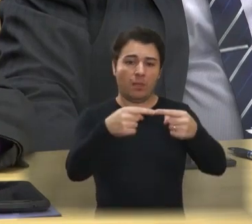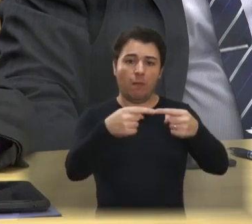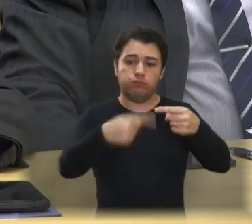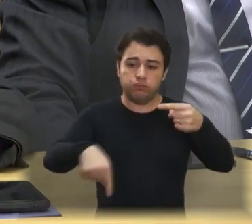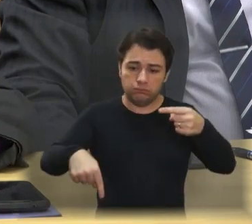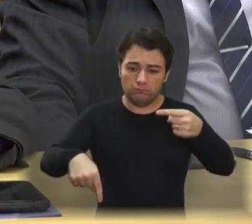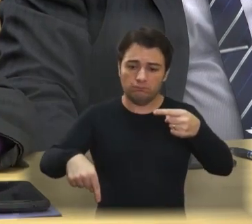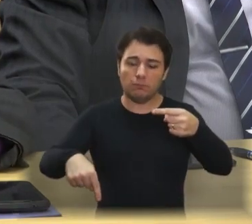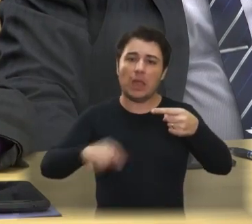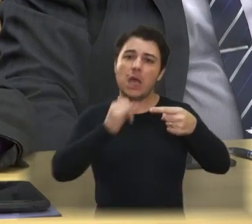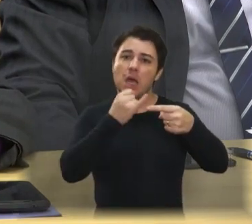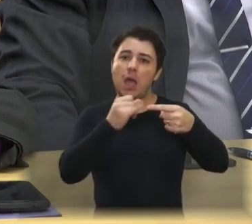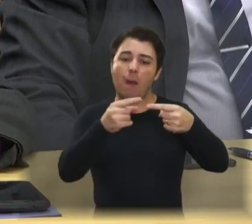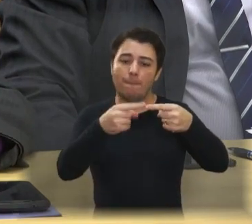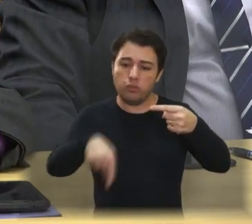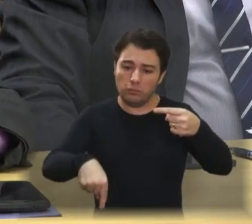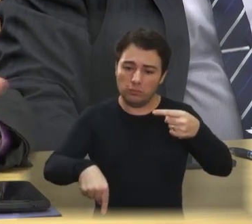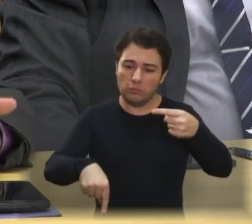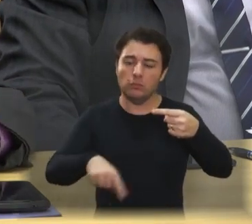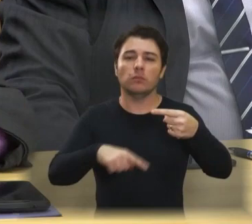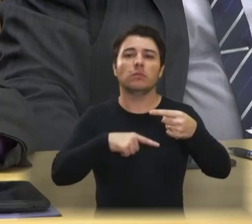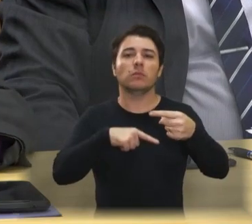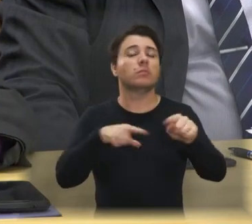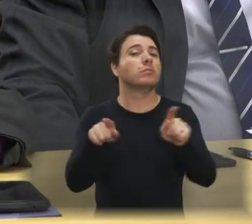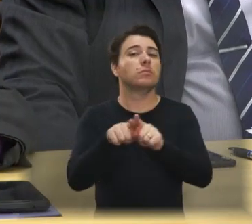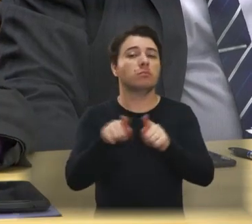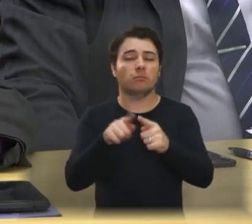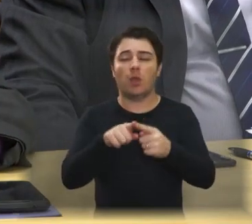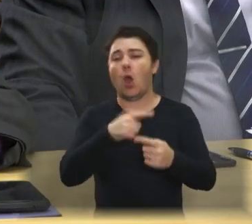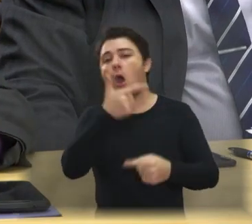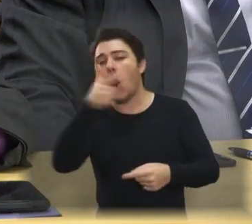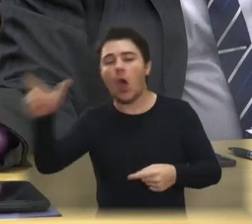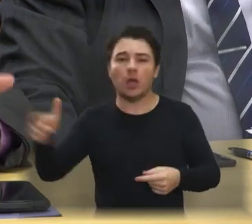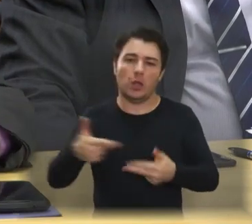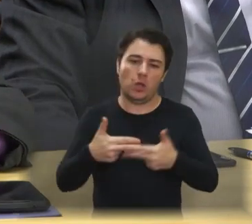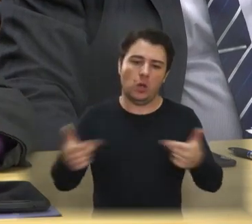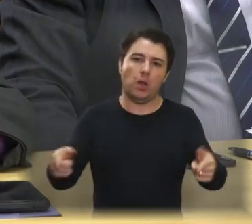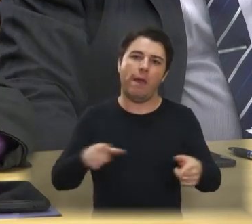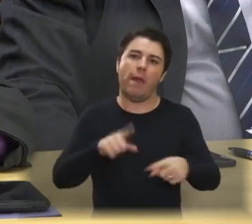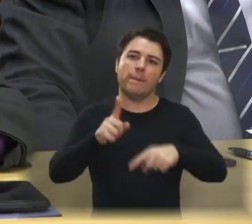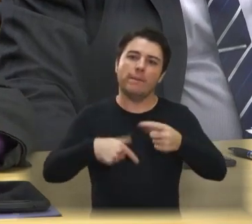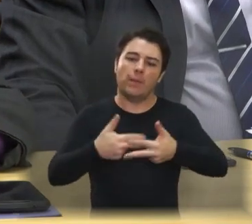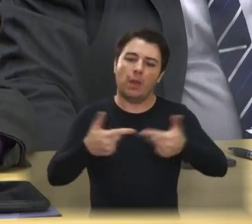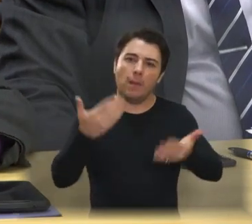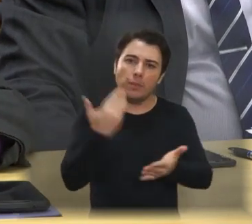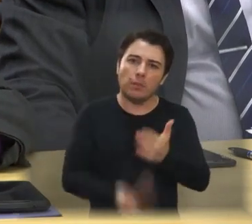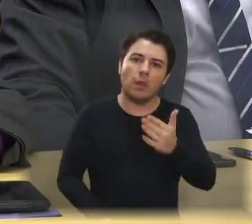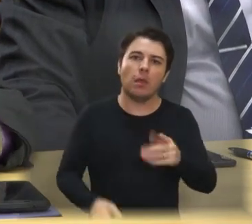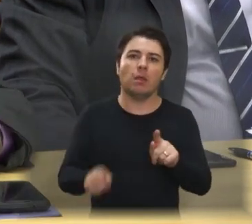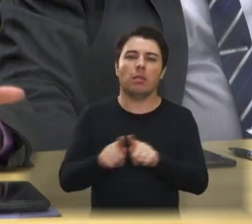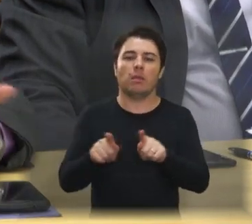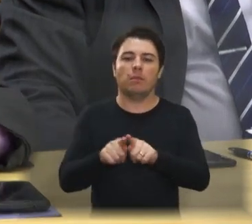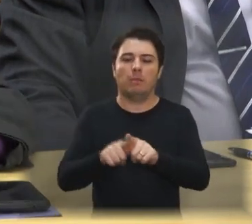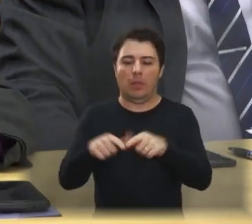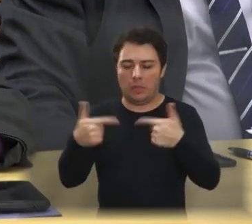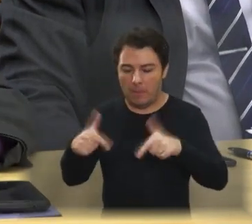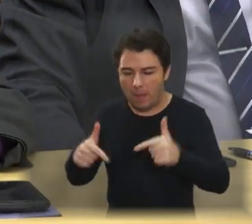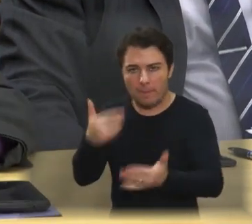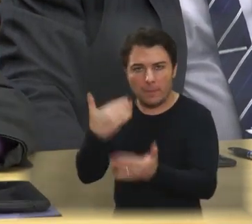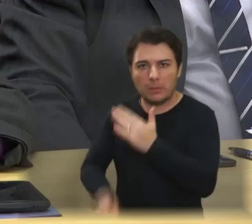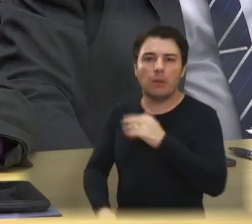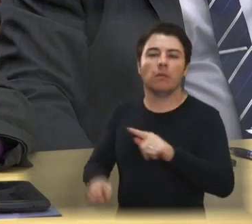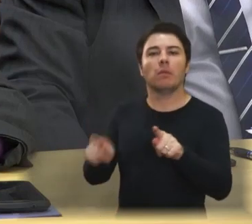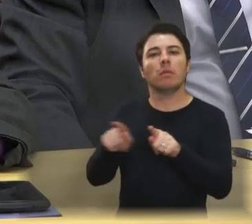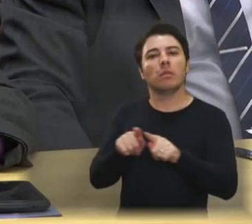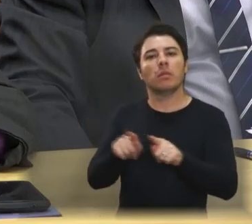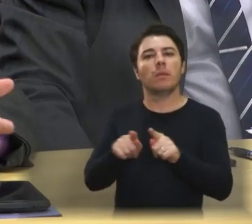propriamente dito do serviço da energia e os secundários que são por exemplo a perda da mercadoria perda da atividade a queima